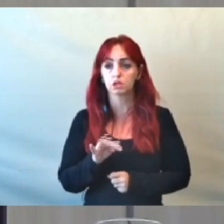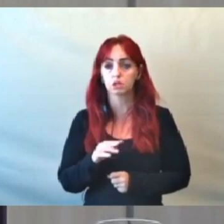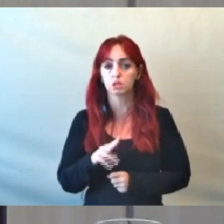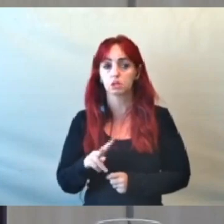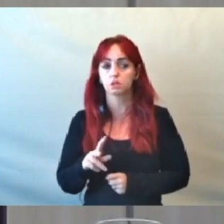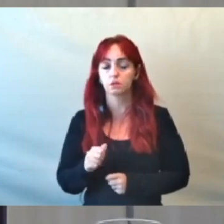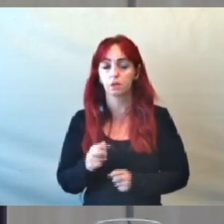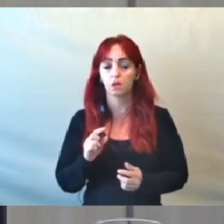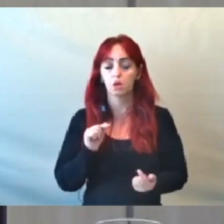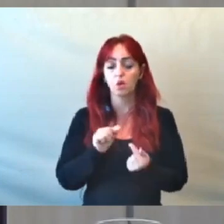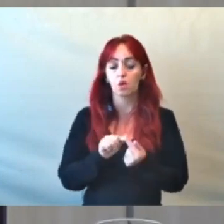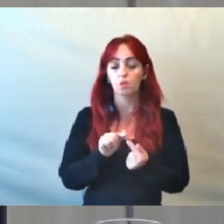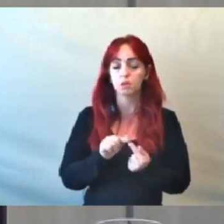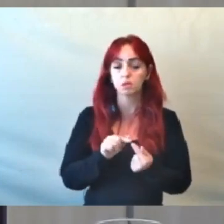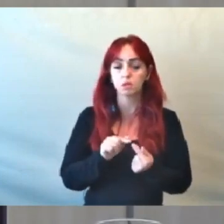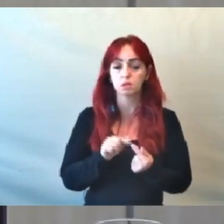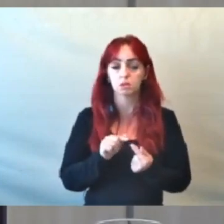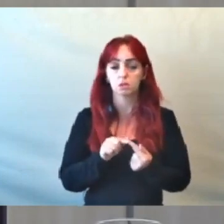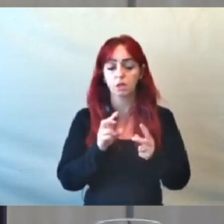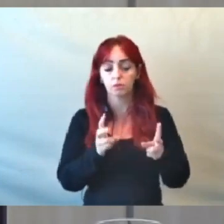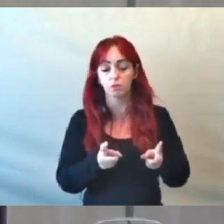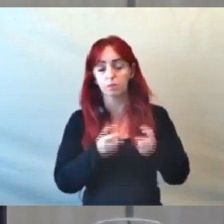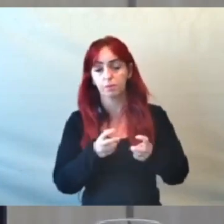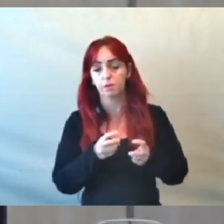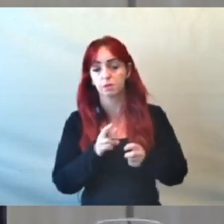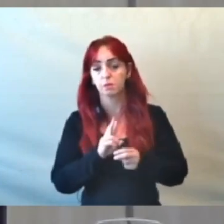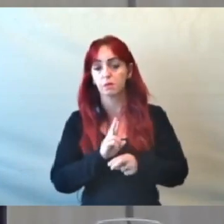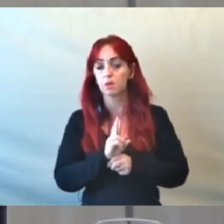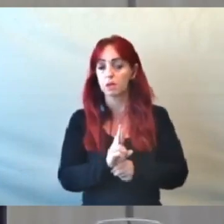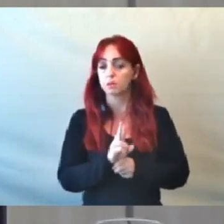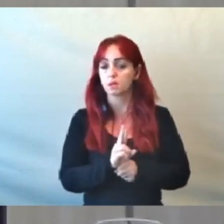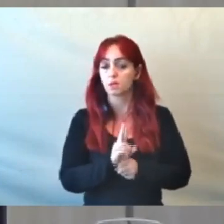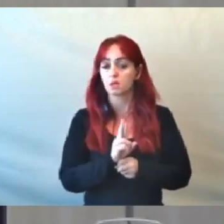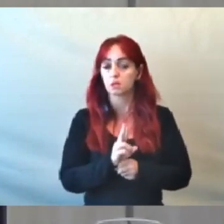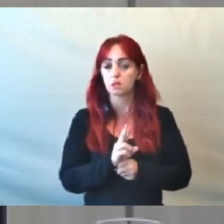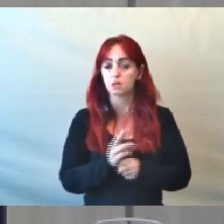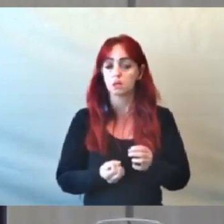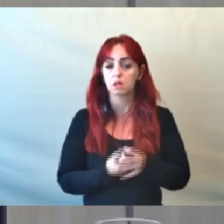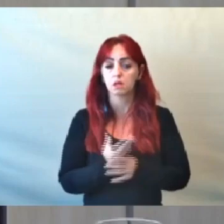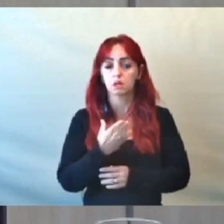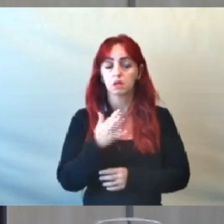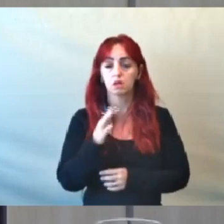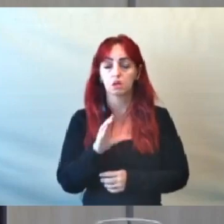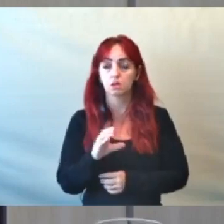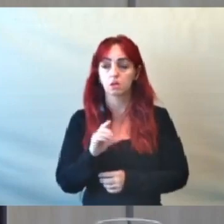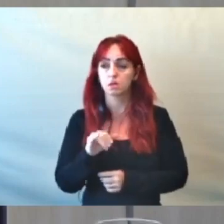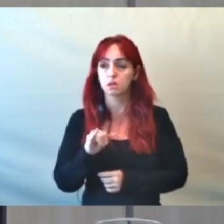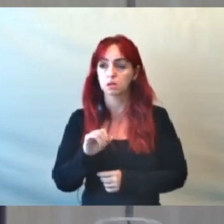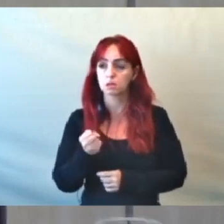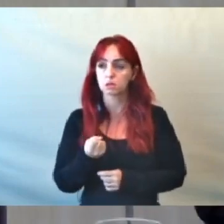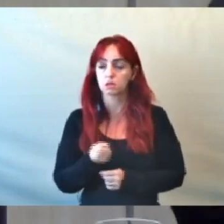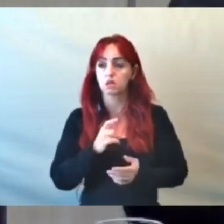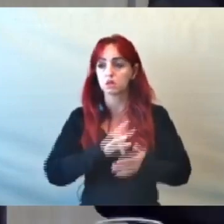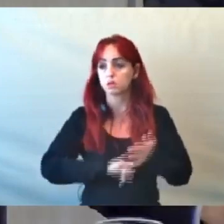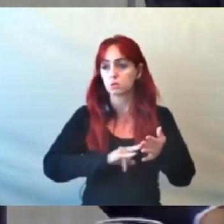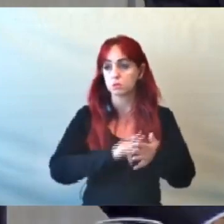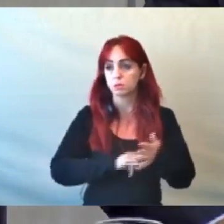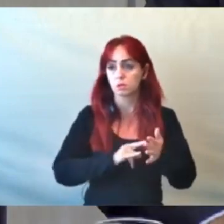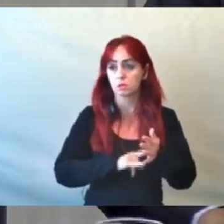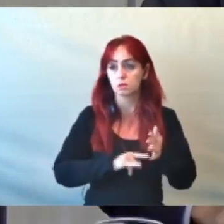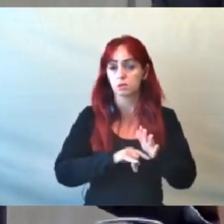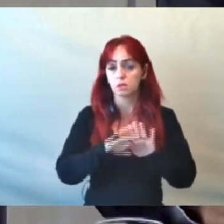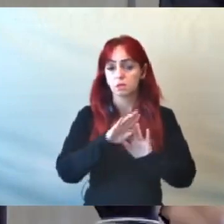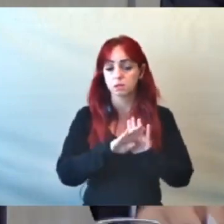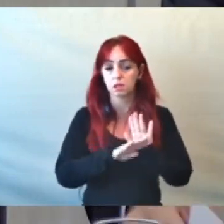representantes da Fundação Cristiano Ottoni sobre os documentos e laudos emitidos pela empresa, pela Fundação, acerca dos trabalhos